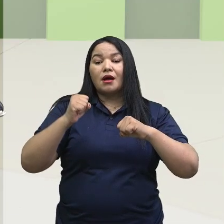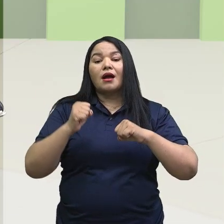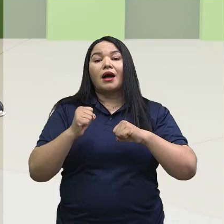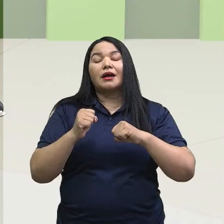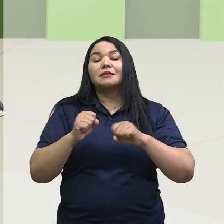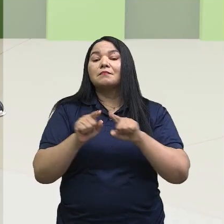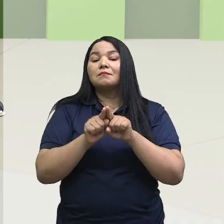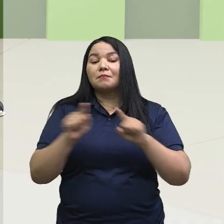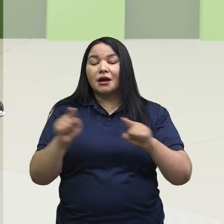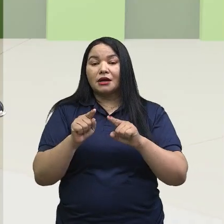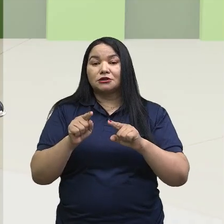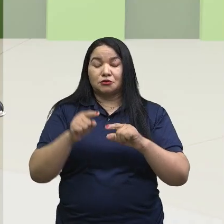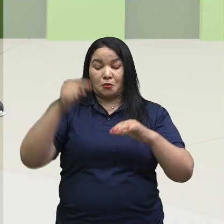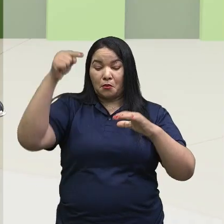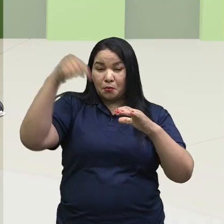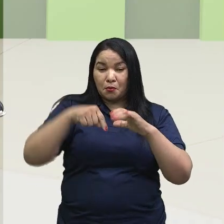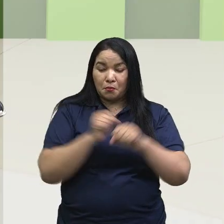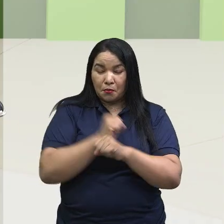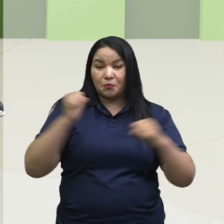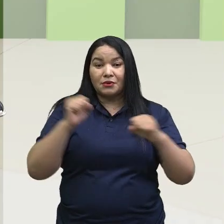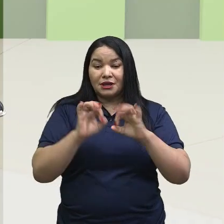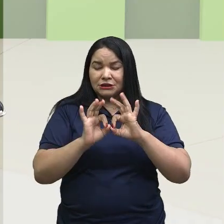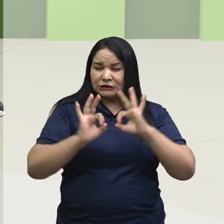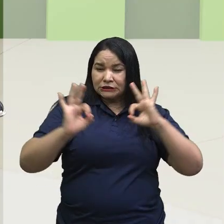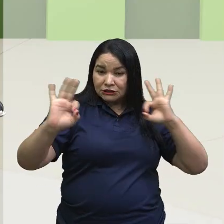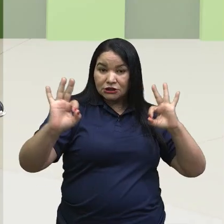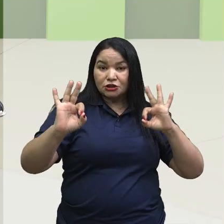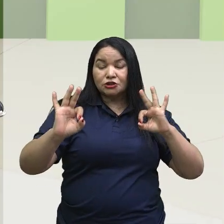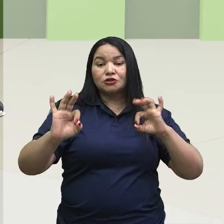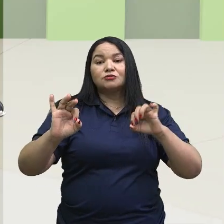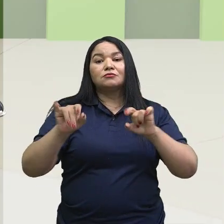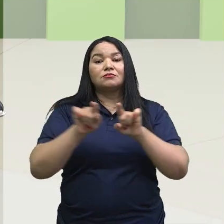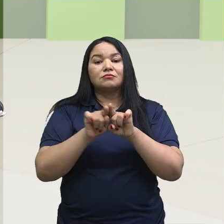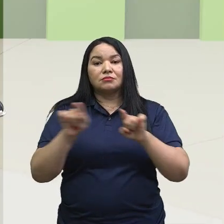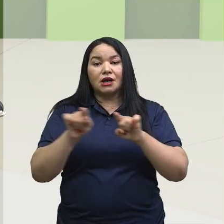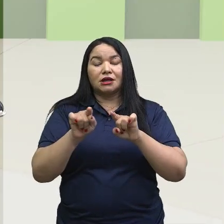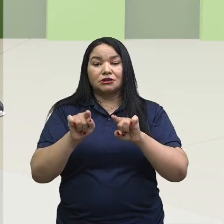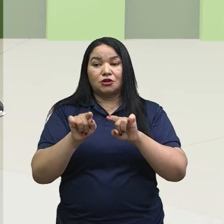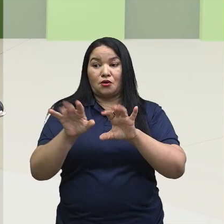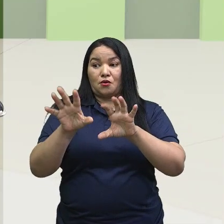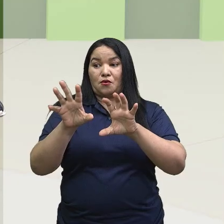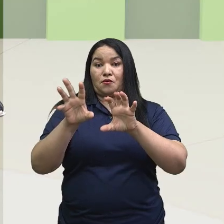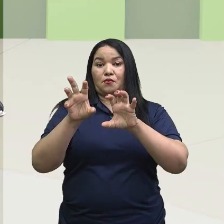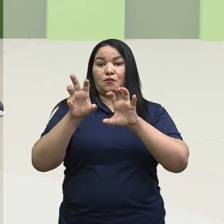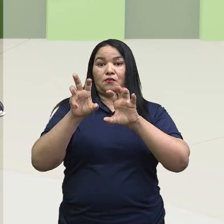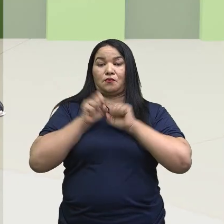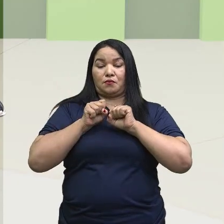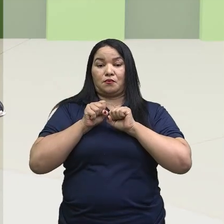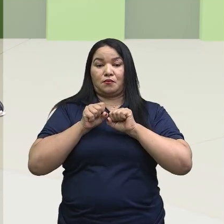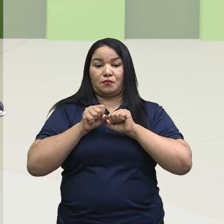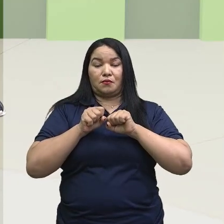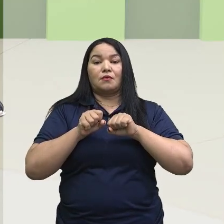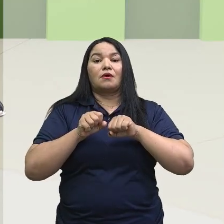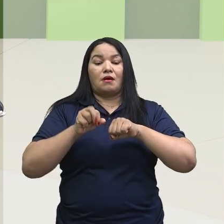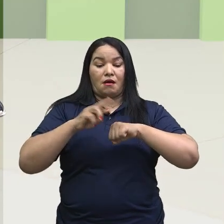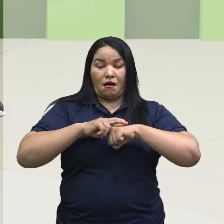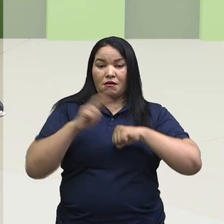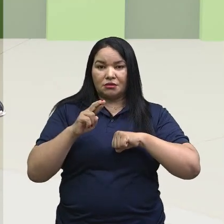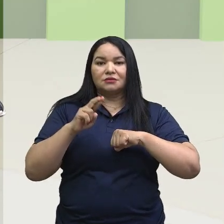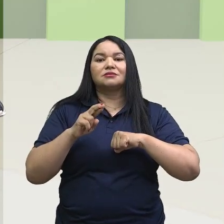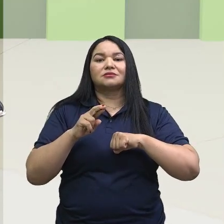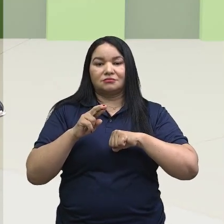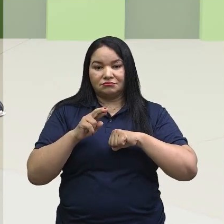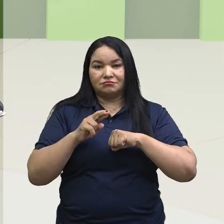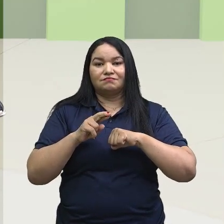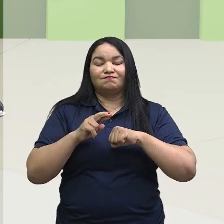Apesar de estarem muito distantes, eles receberam ainda a radioatividade, a radiação que